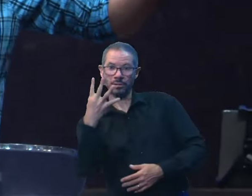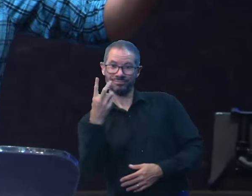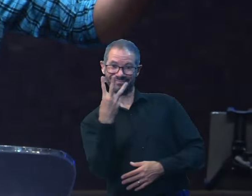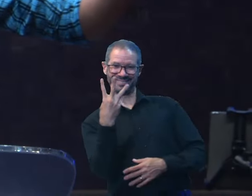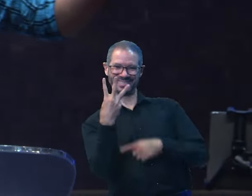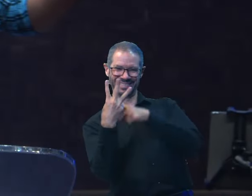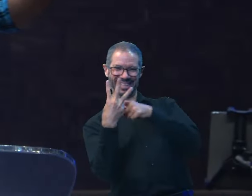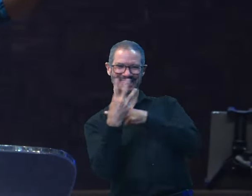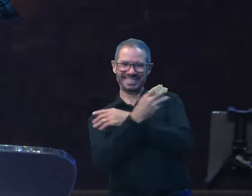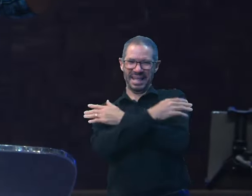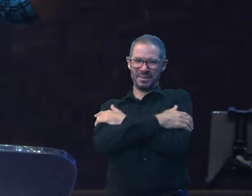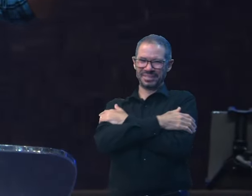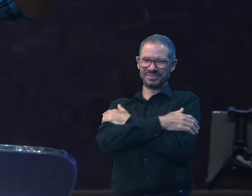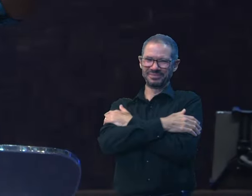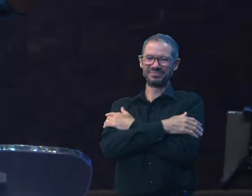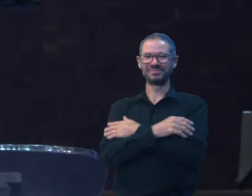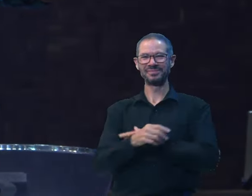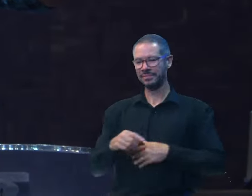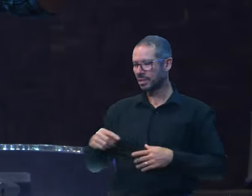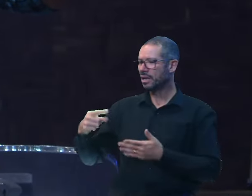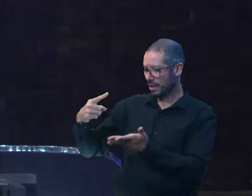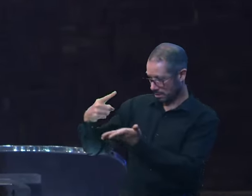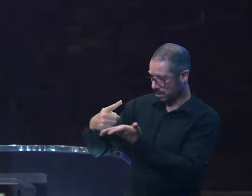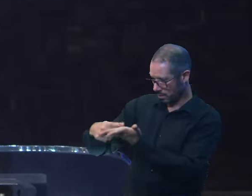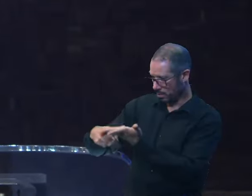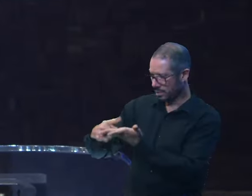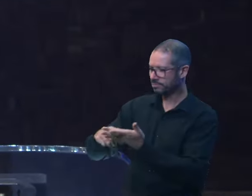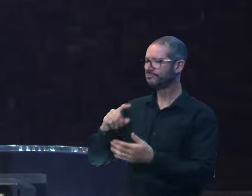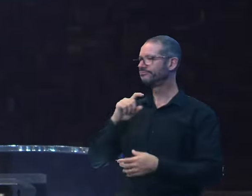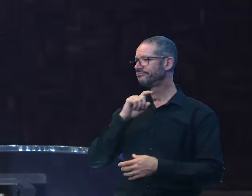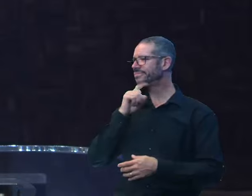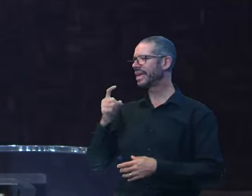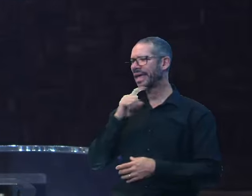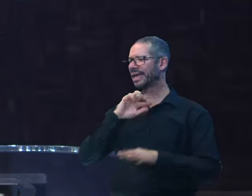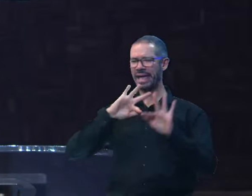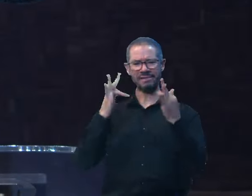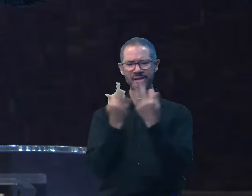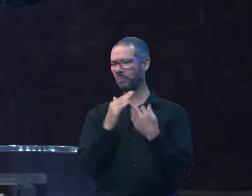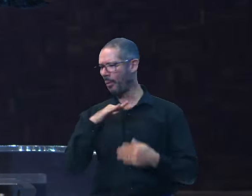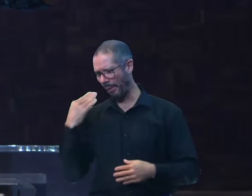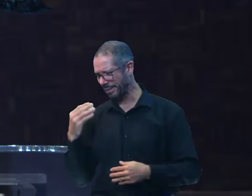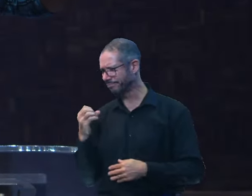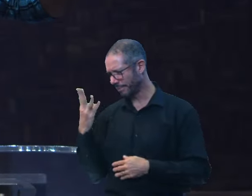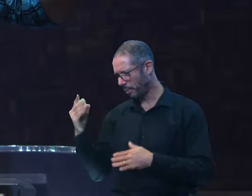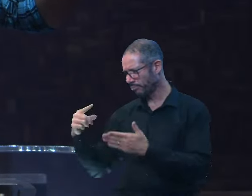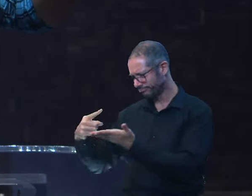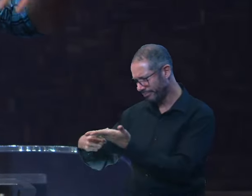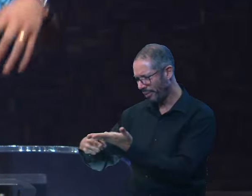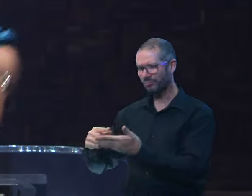três, né? E ele falou assim, gente, vamos combinar uma coisa? Ninguém da nossa família vai morrer, tá bom?